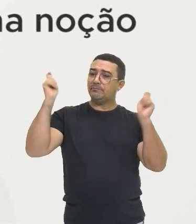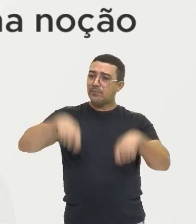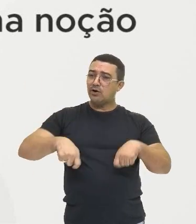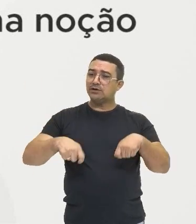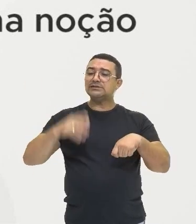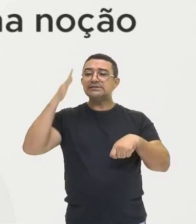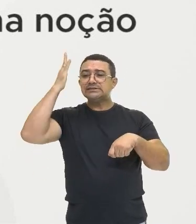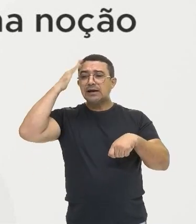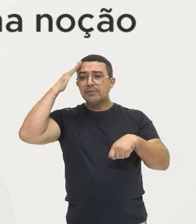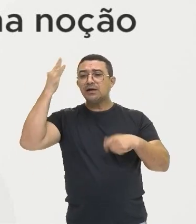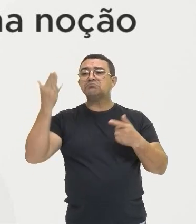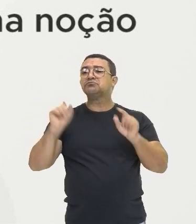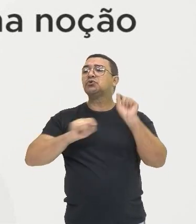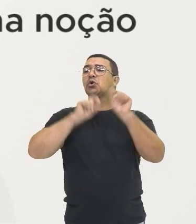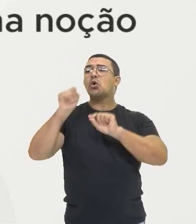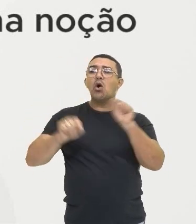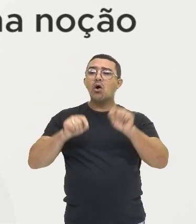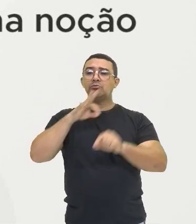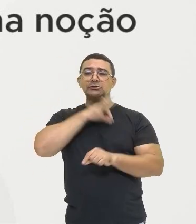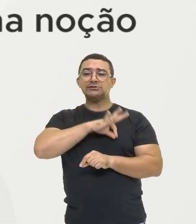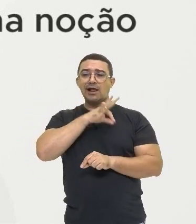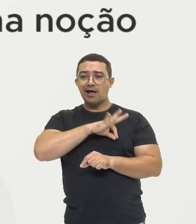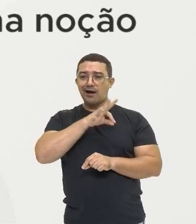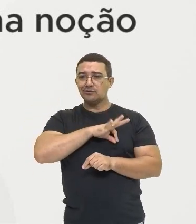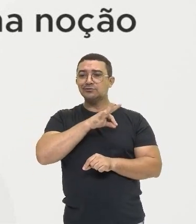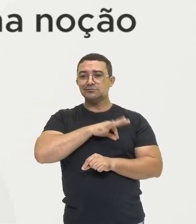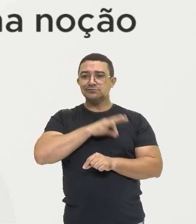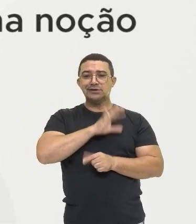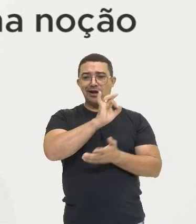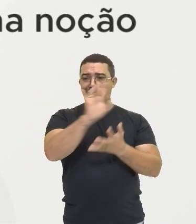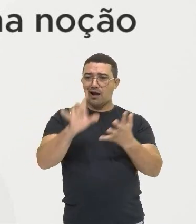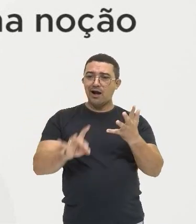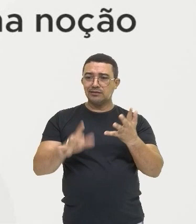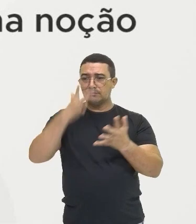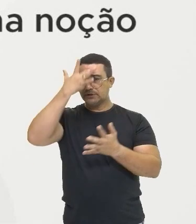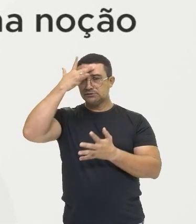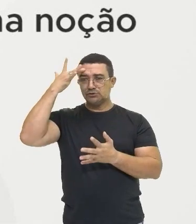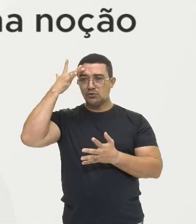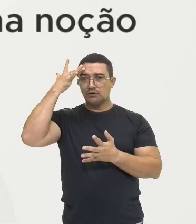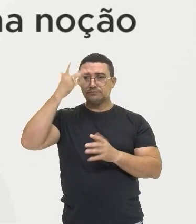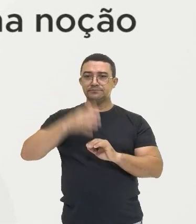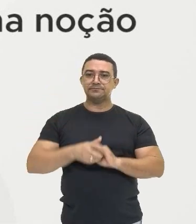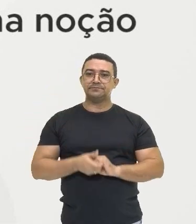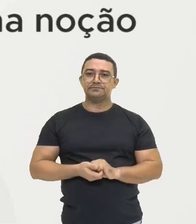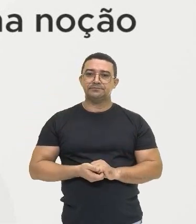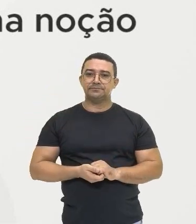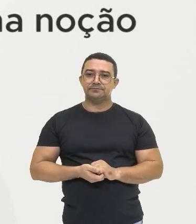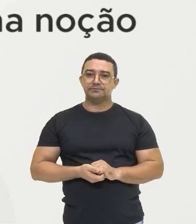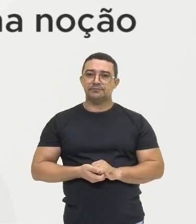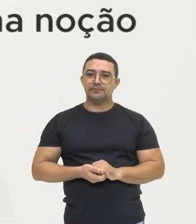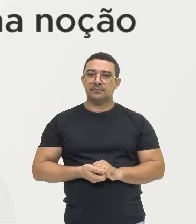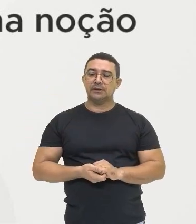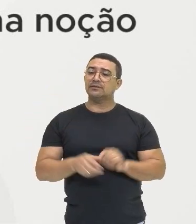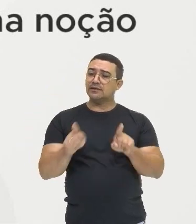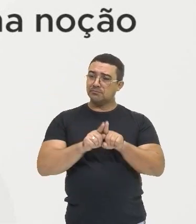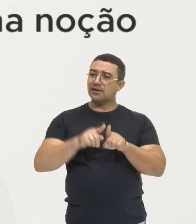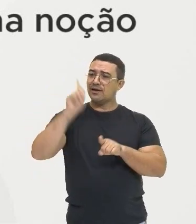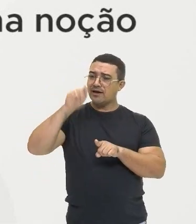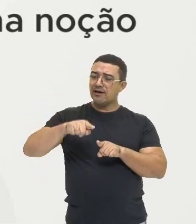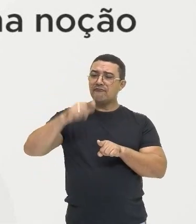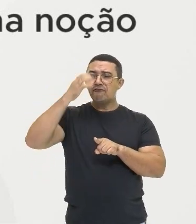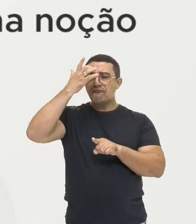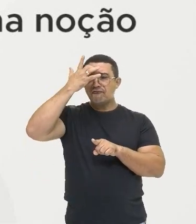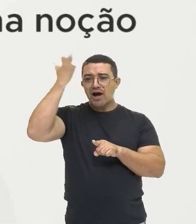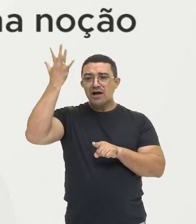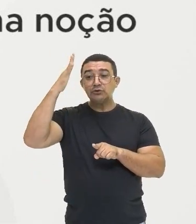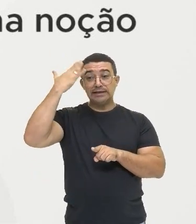de renda sem sofrer limitação de outros aspectos, tá certo? Outra vantagem é a fácil interpretação, tá